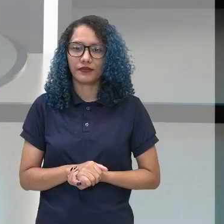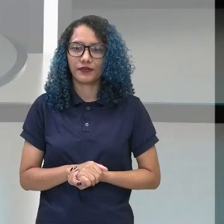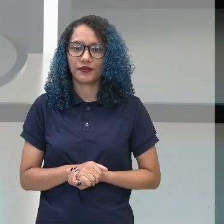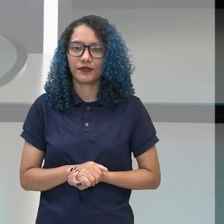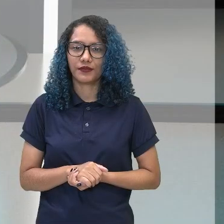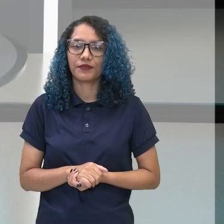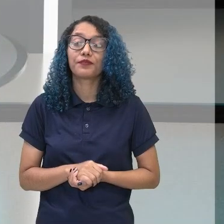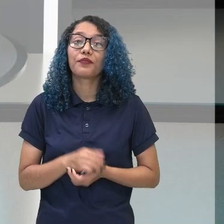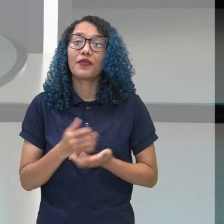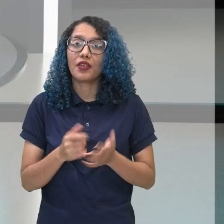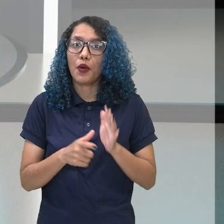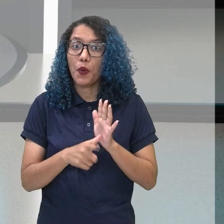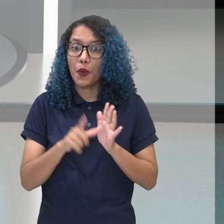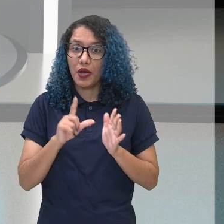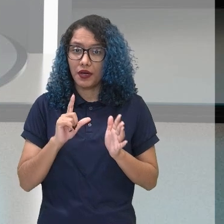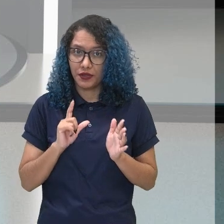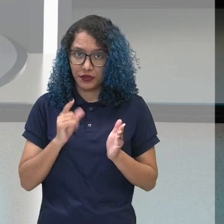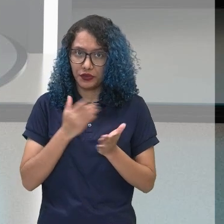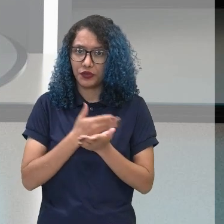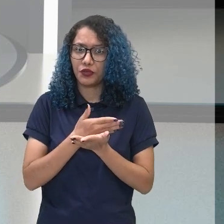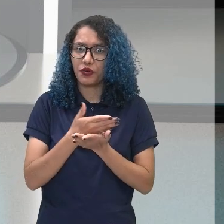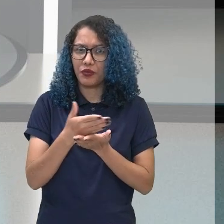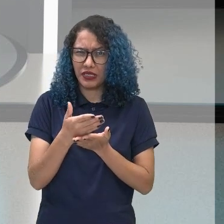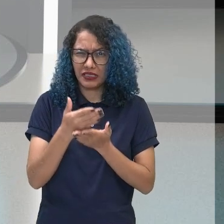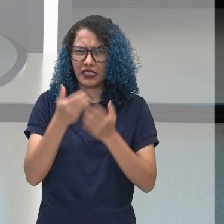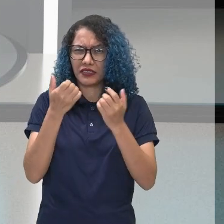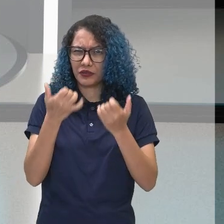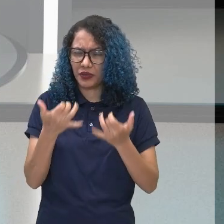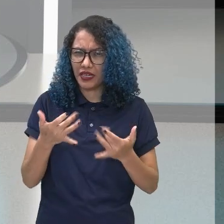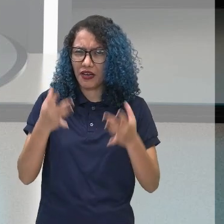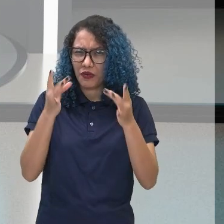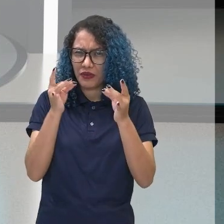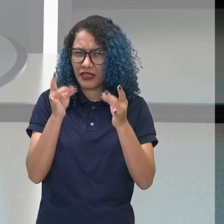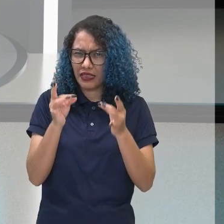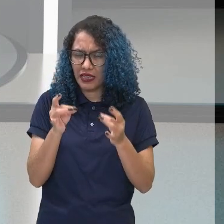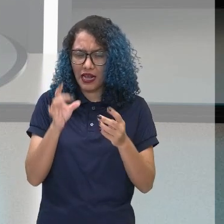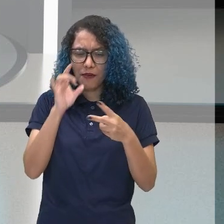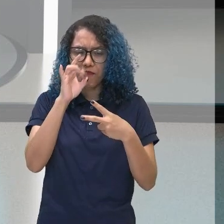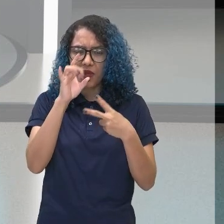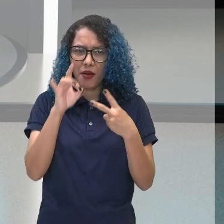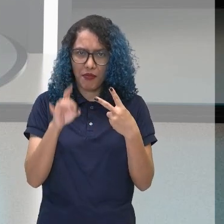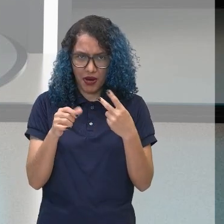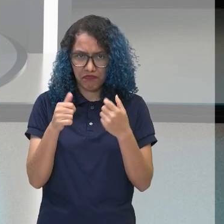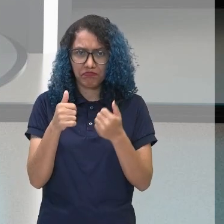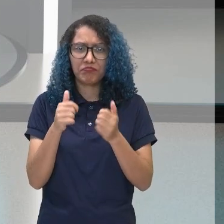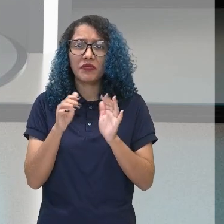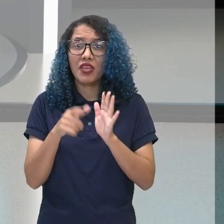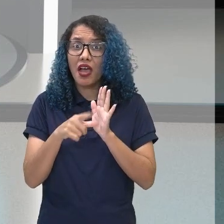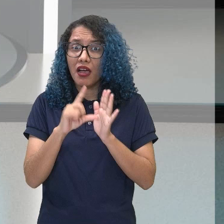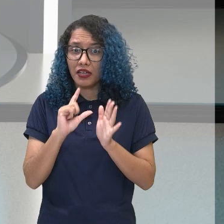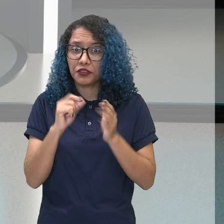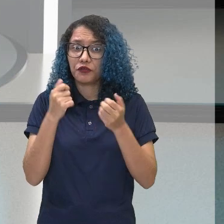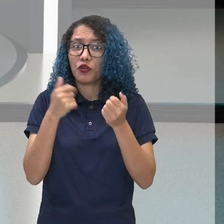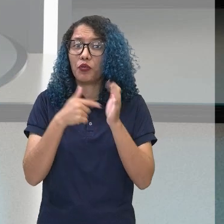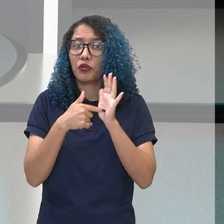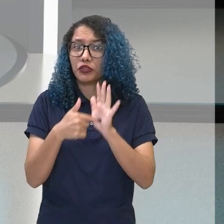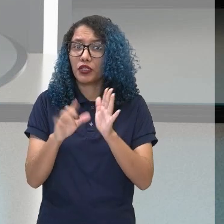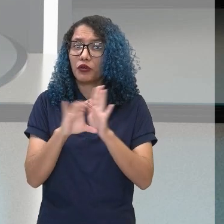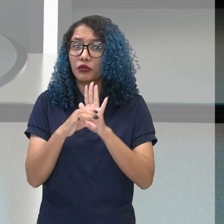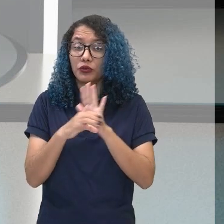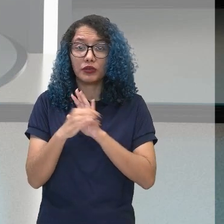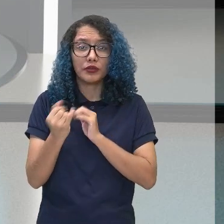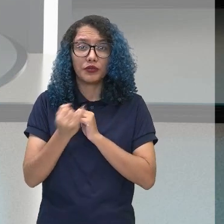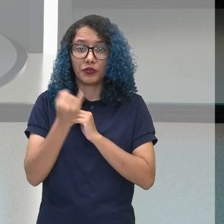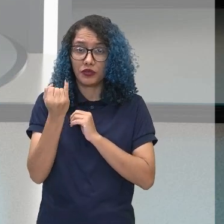E antes de nós adentrarmos nos detalhes de cada uma dessas modalidades, eu trouxe alguns conceitos importantes aqui para a gente